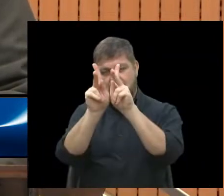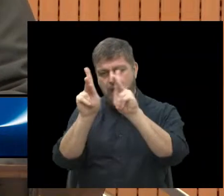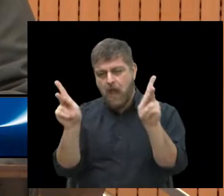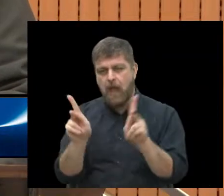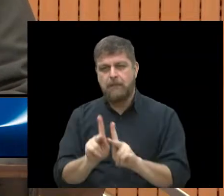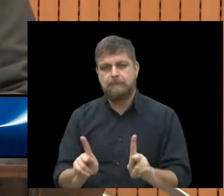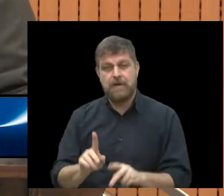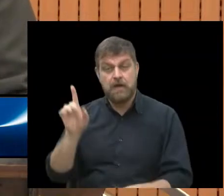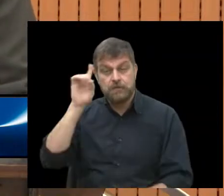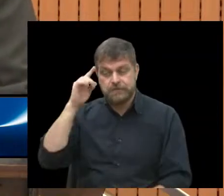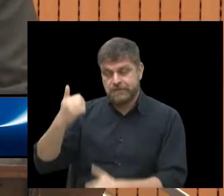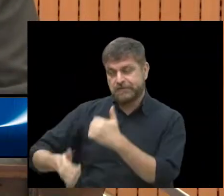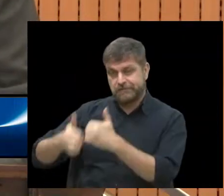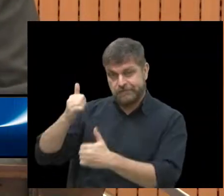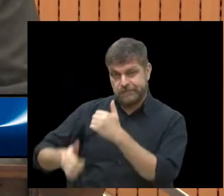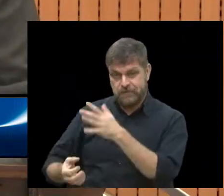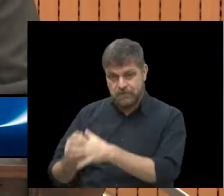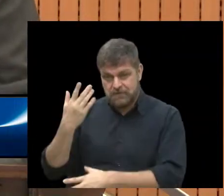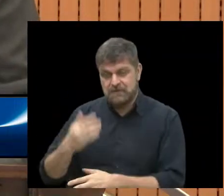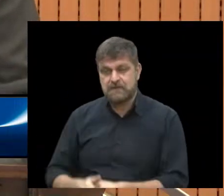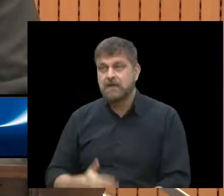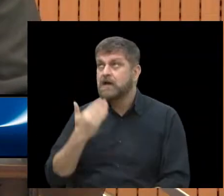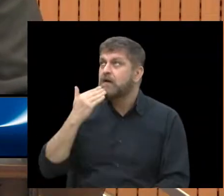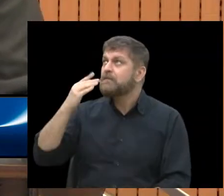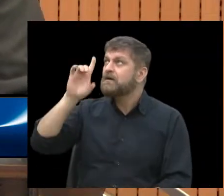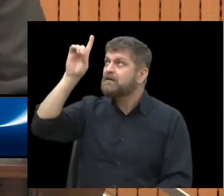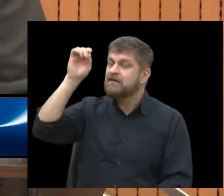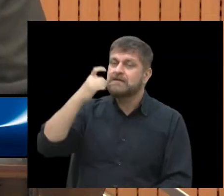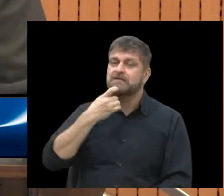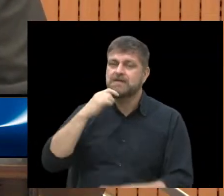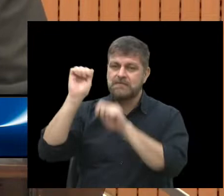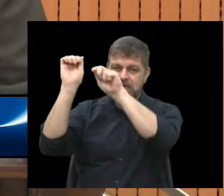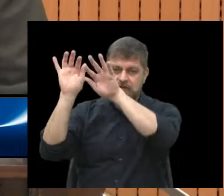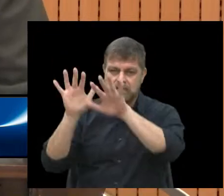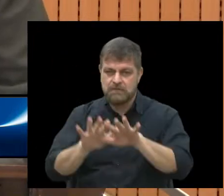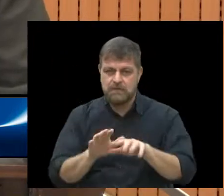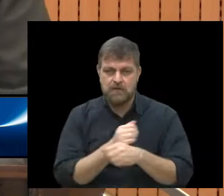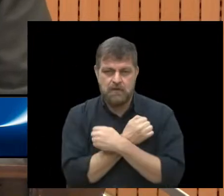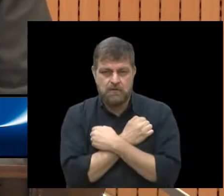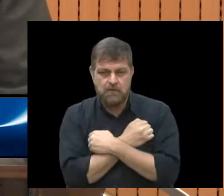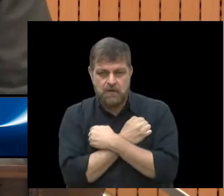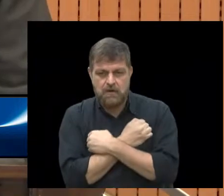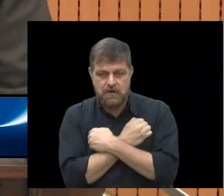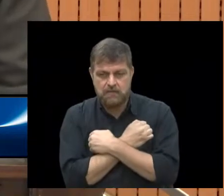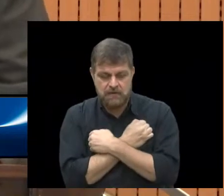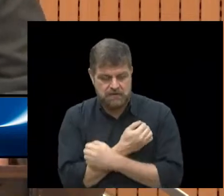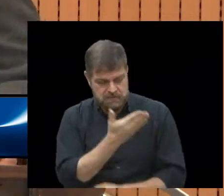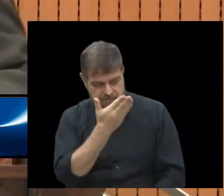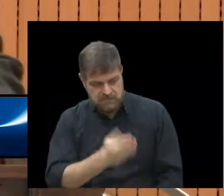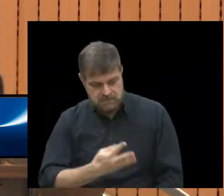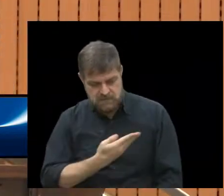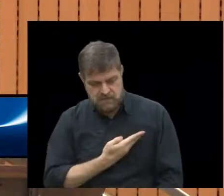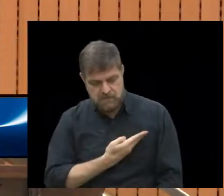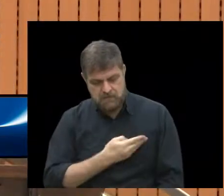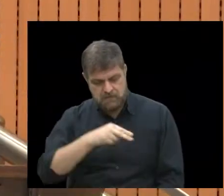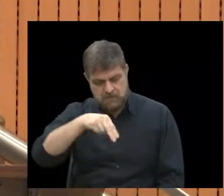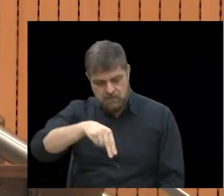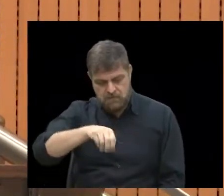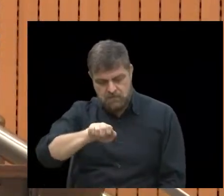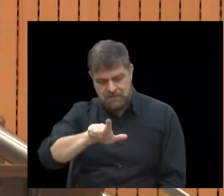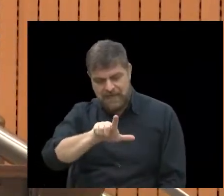de jogos. Que Deus abençoe a nossa cidade. Nelson, um abraço forte a você. Obrigado.